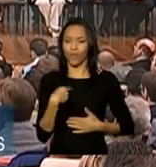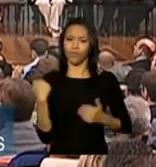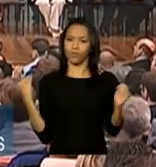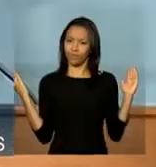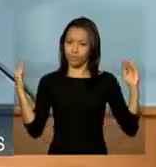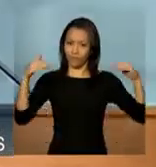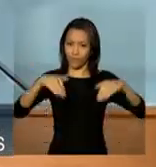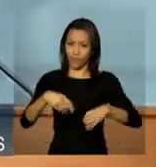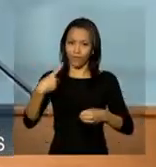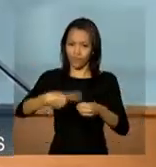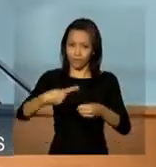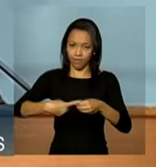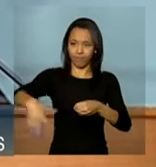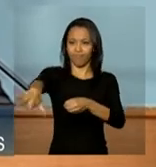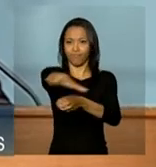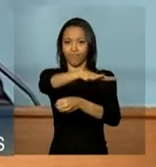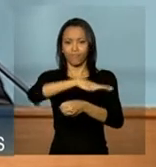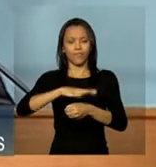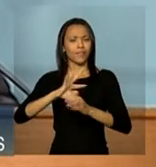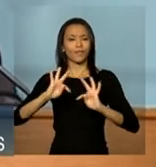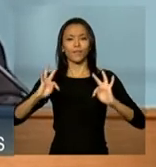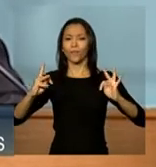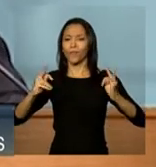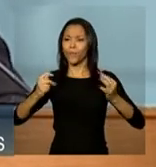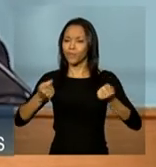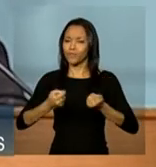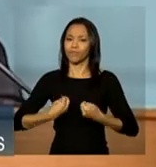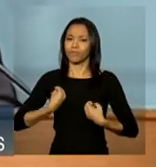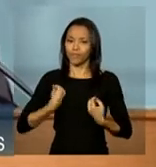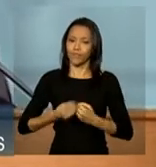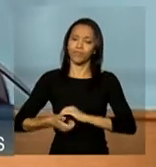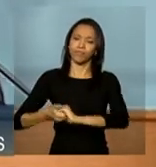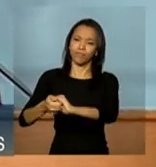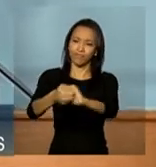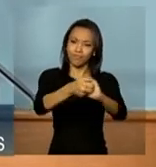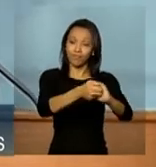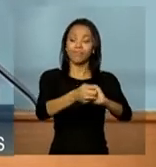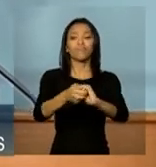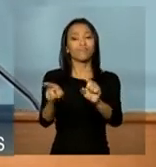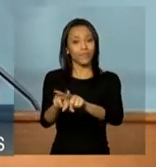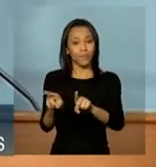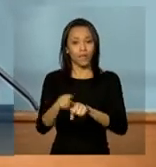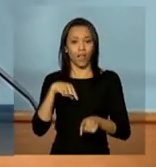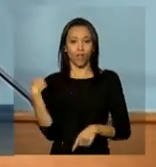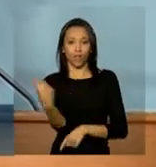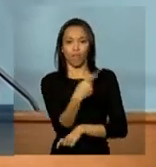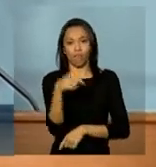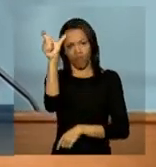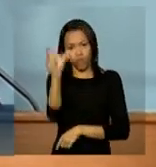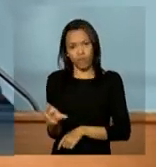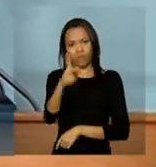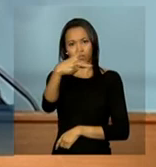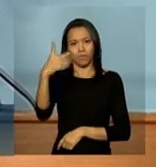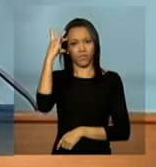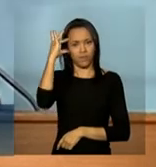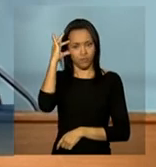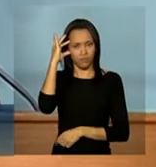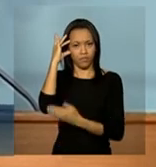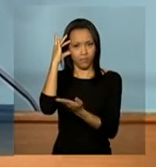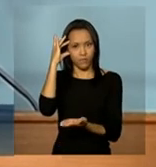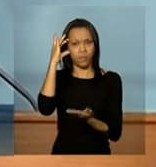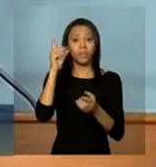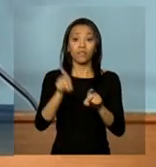Sul. Saúdo todos e todas aqui presentes, saudando a nossa presidenta Dilma Rousseff,